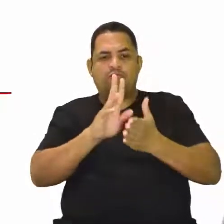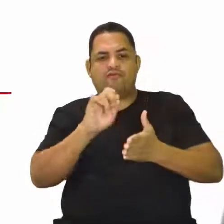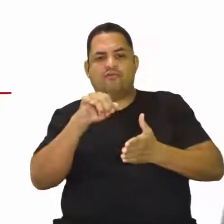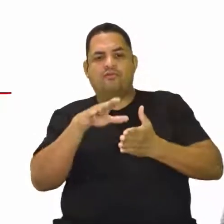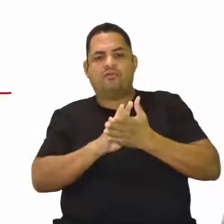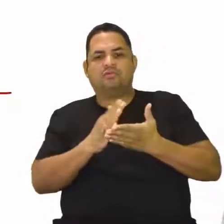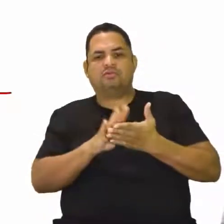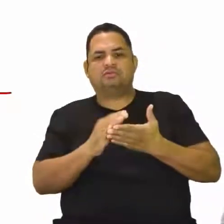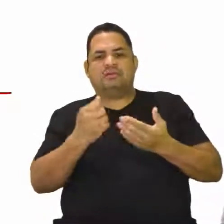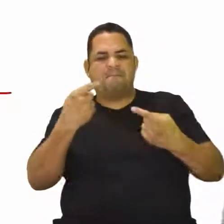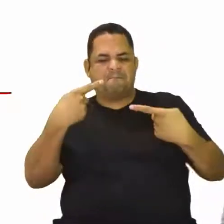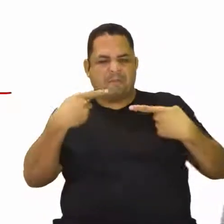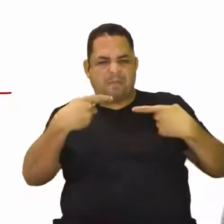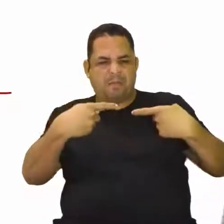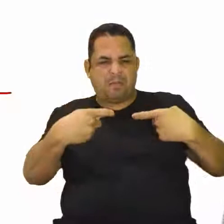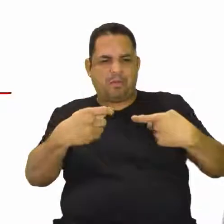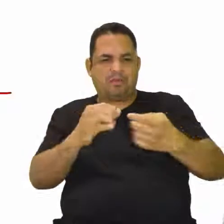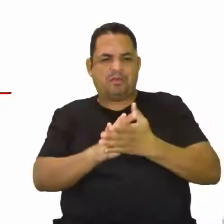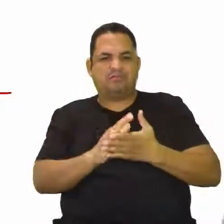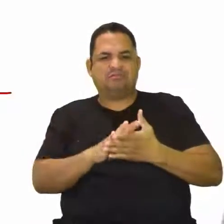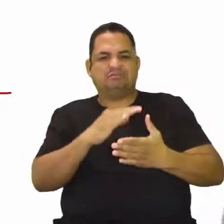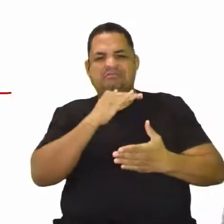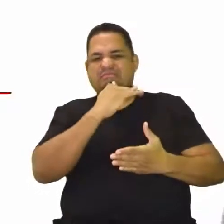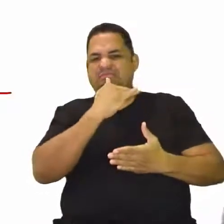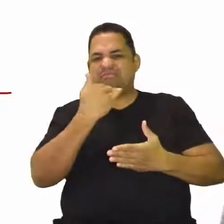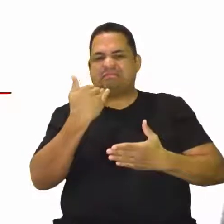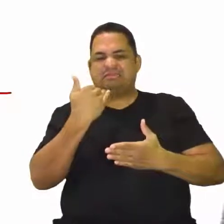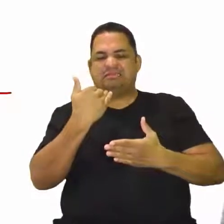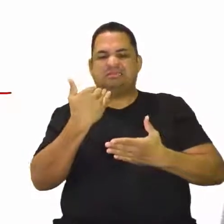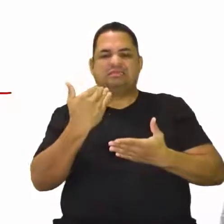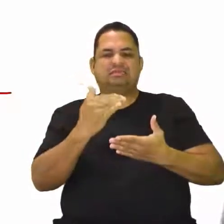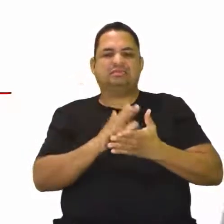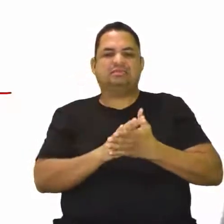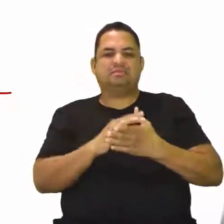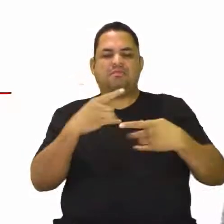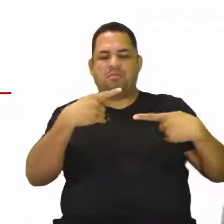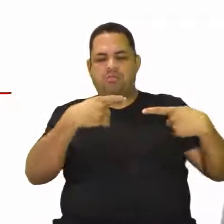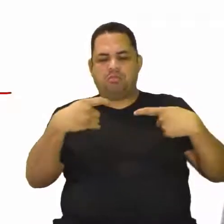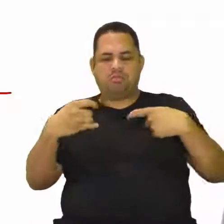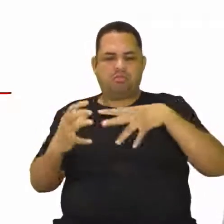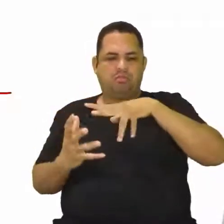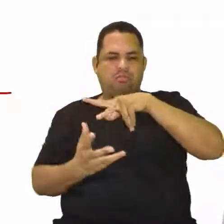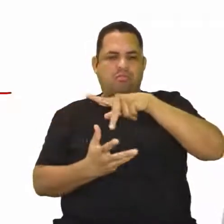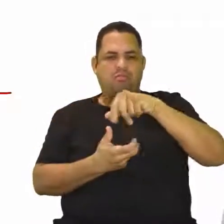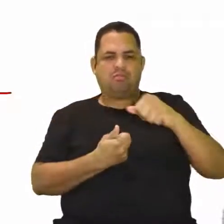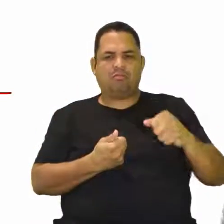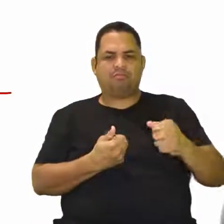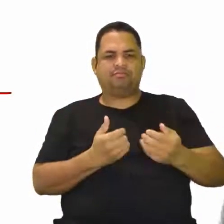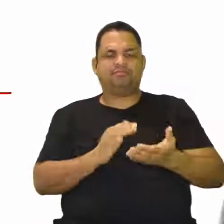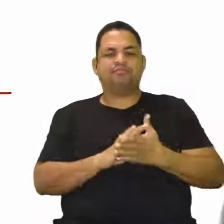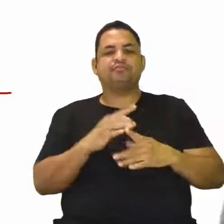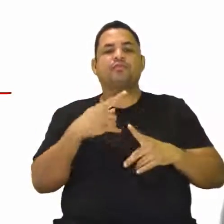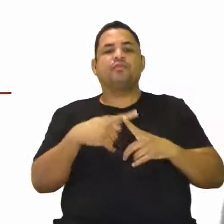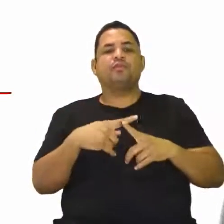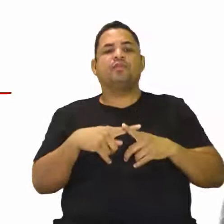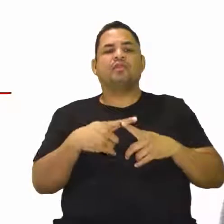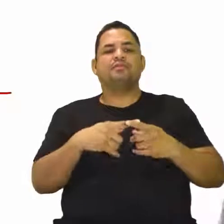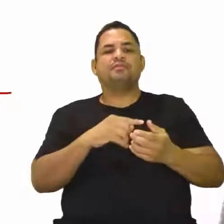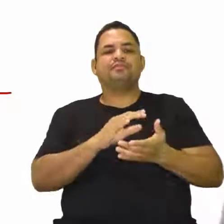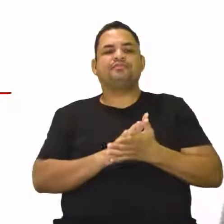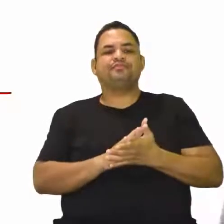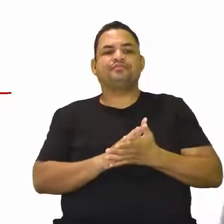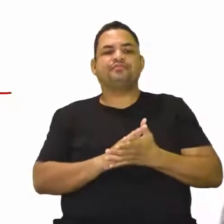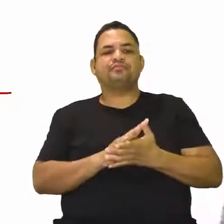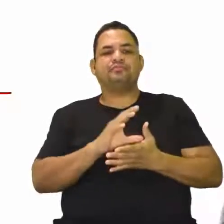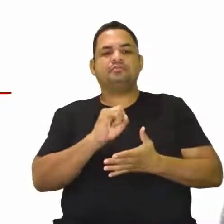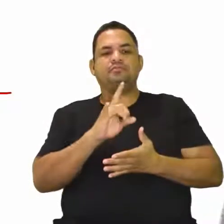batalhas fim da segunda guerra sabia disso e agora porque está alembrado